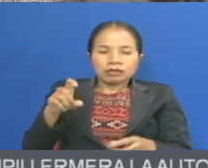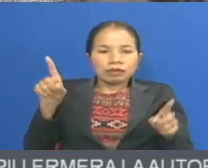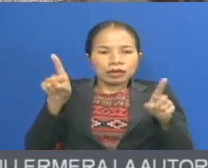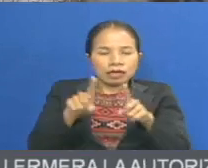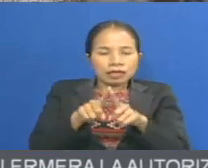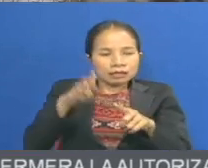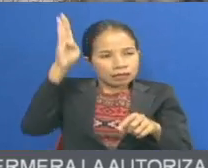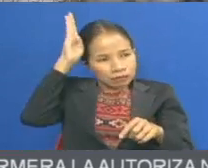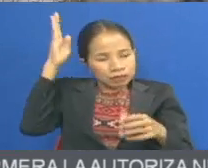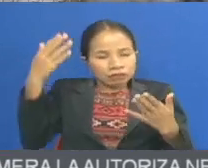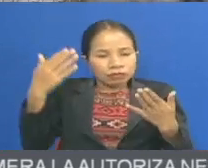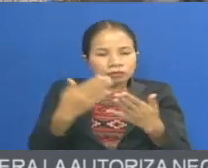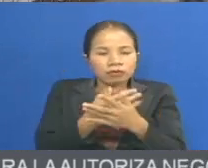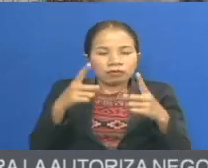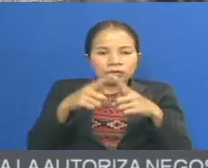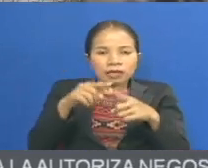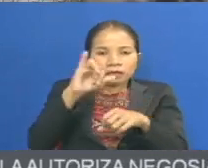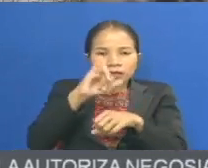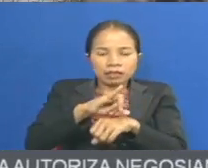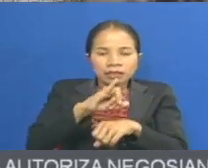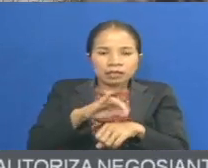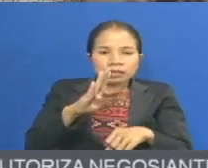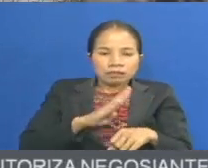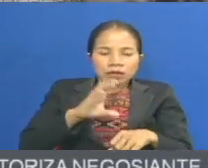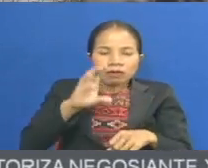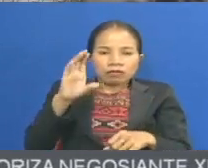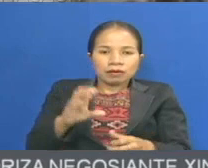Fogo, para a Diocese de